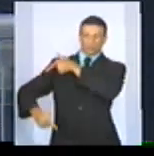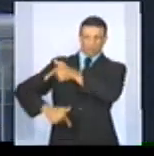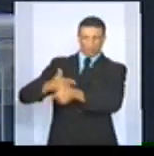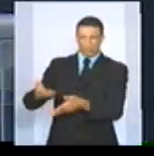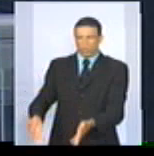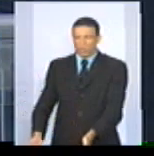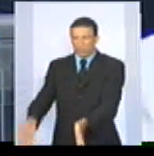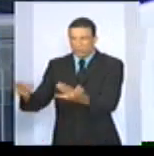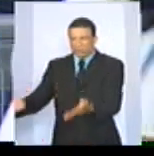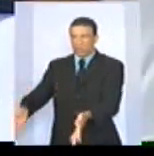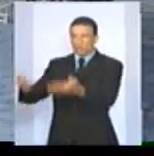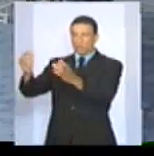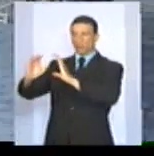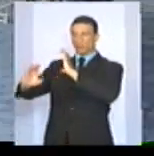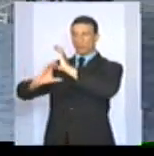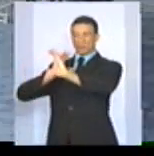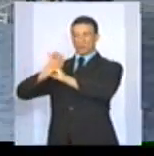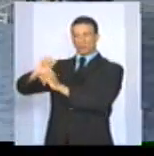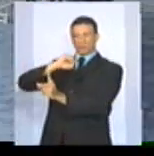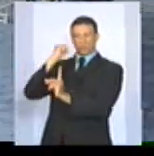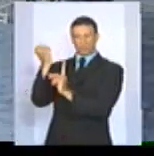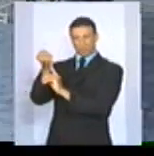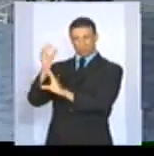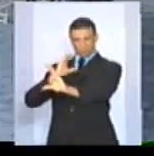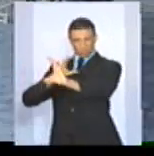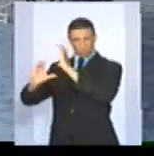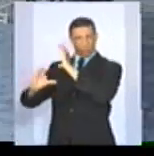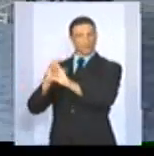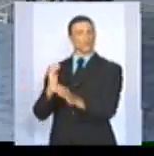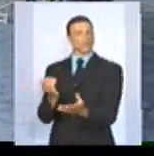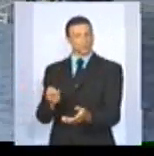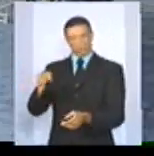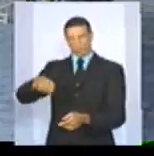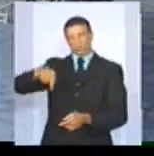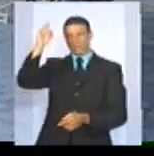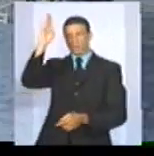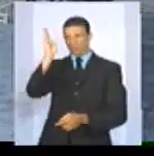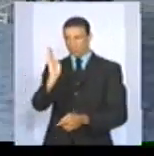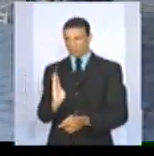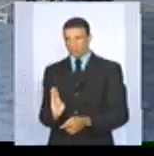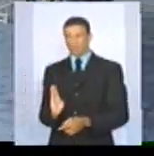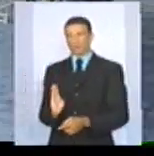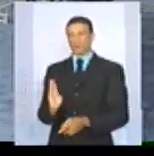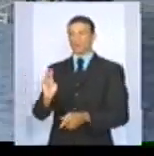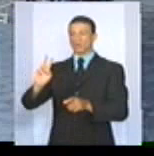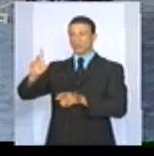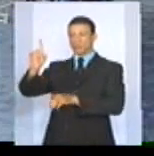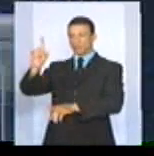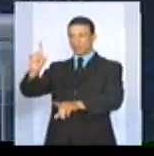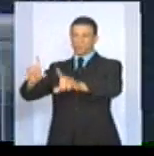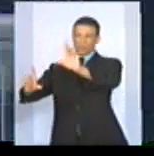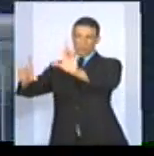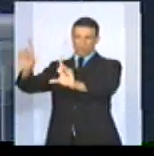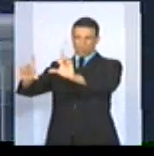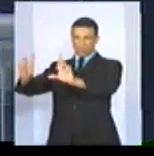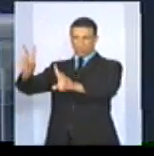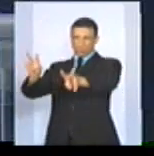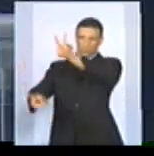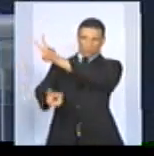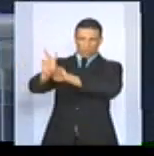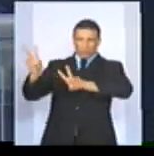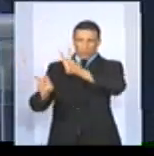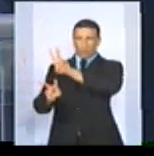de comunicação social efetivo. Esse é um país onde o consumo de obras audiovisuais é majoritária